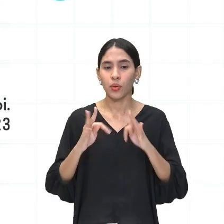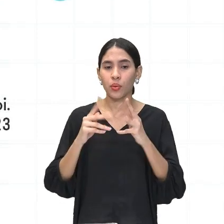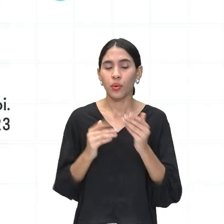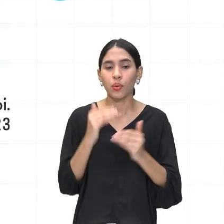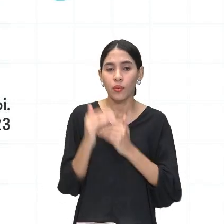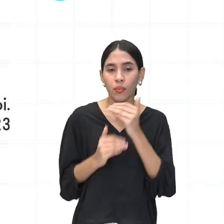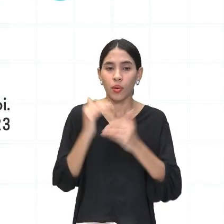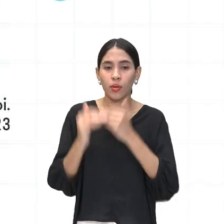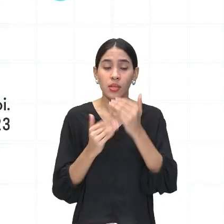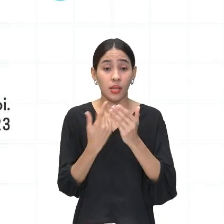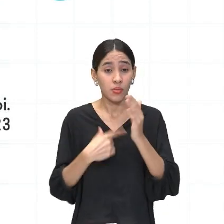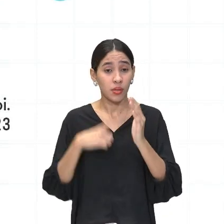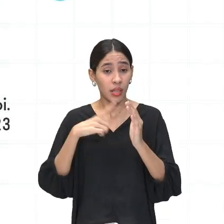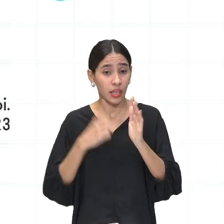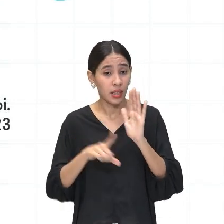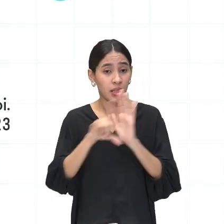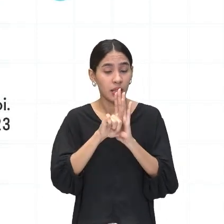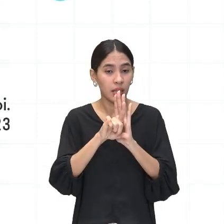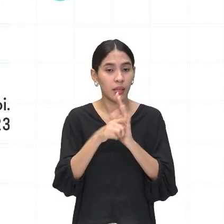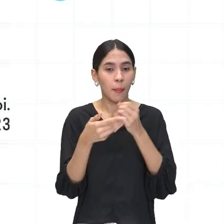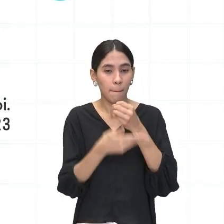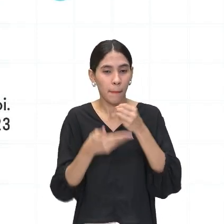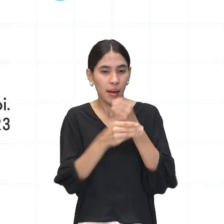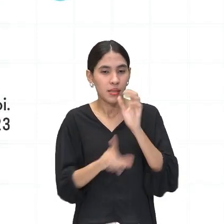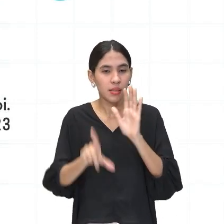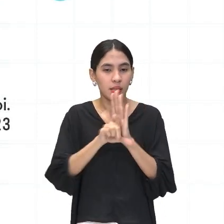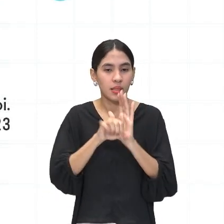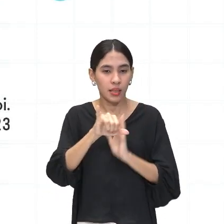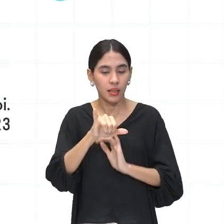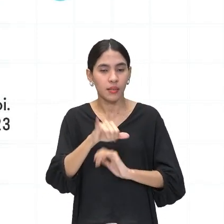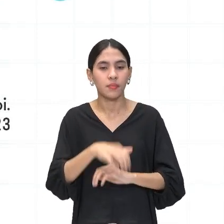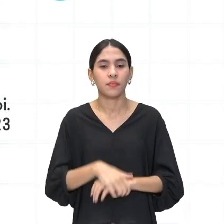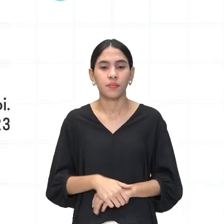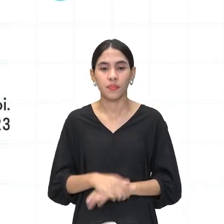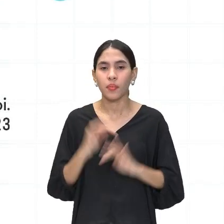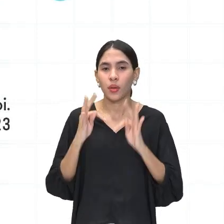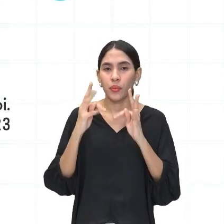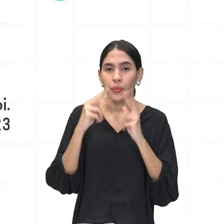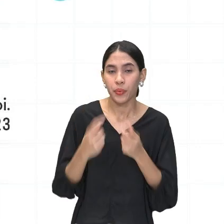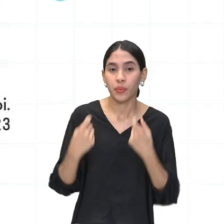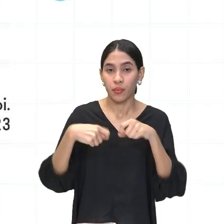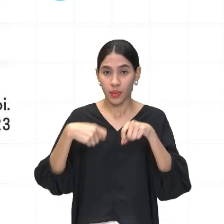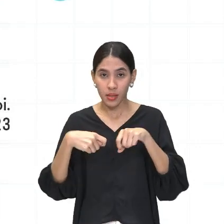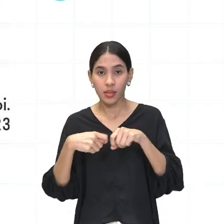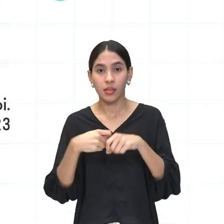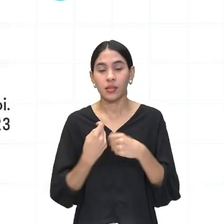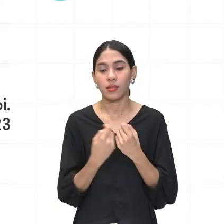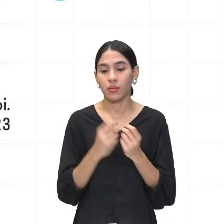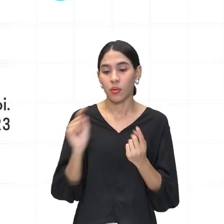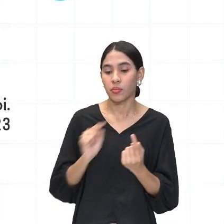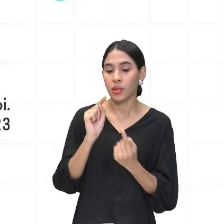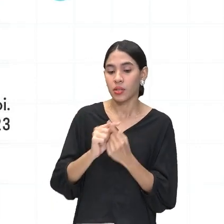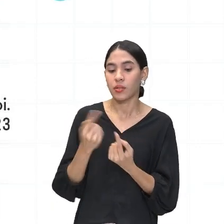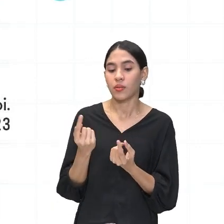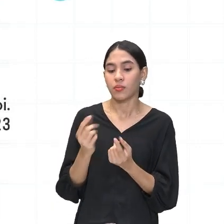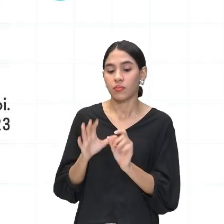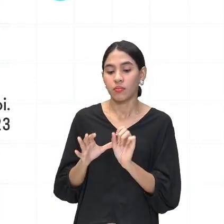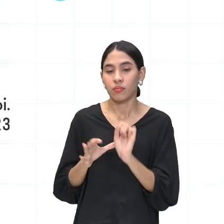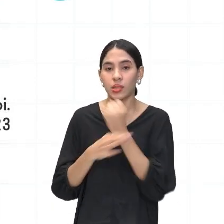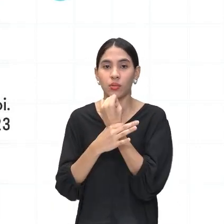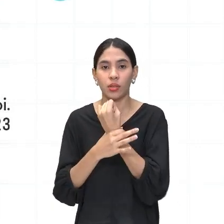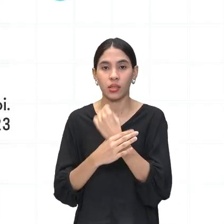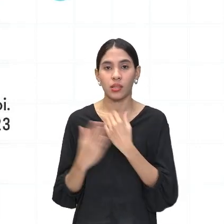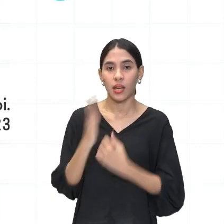são legais, não é? São previstos em lei. Tudo aquilo que deve ser feito para proteger a criança, né? E